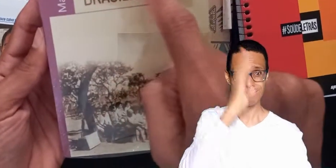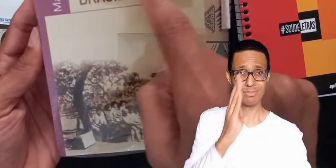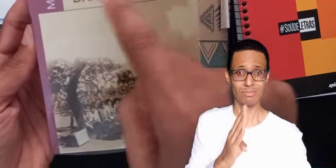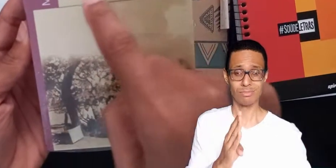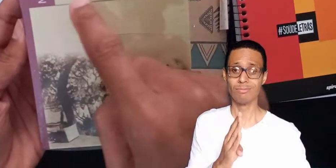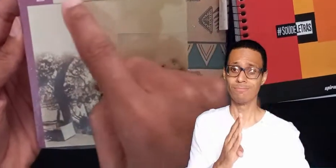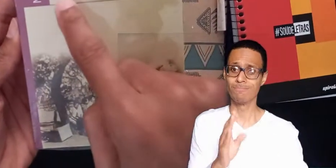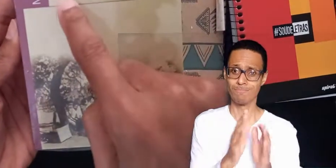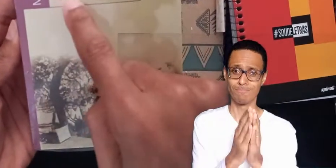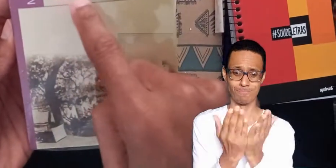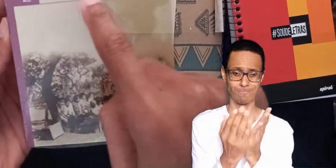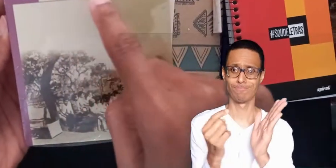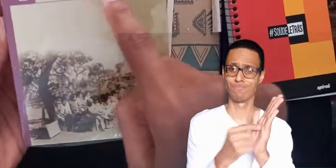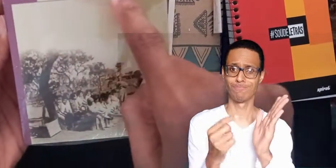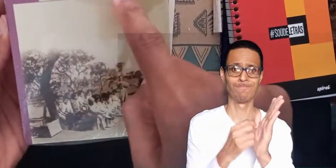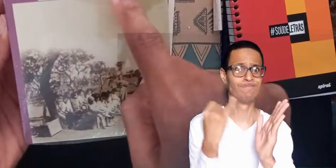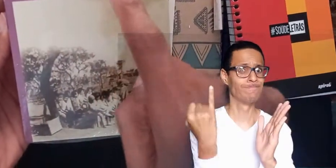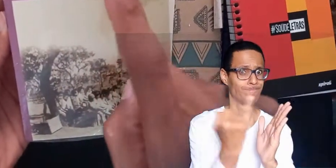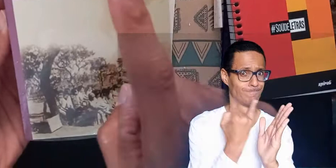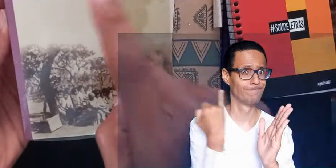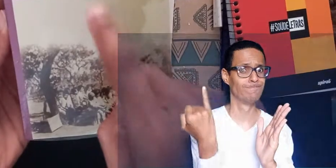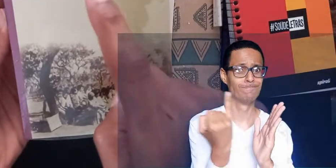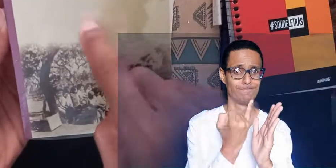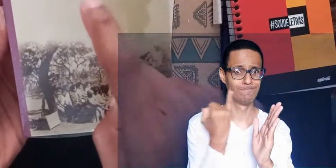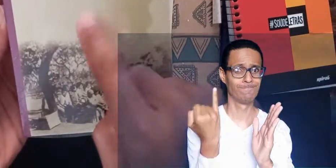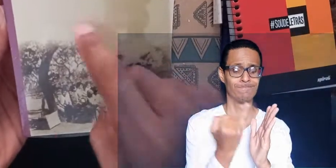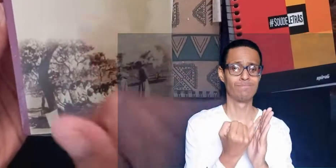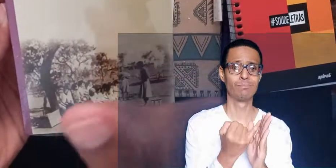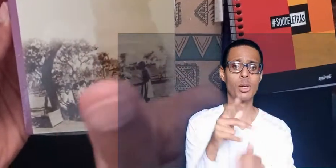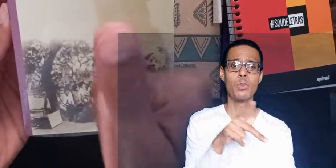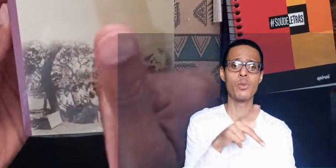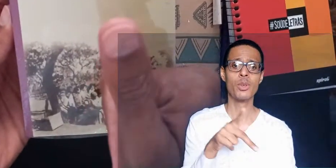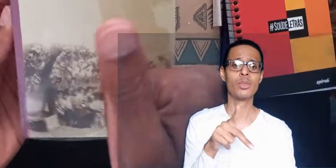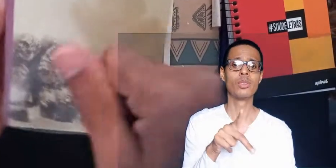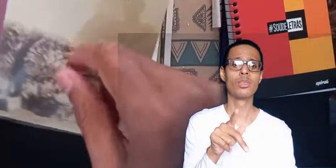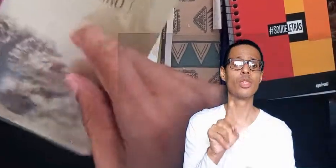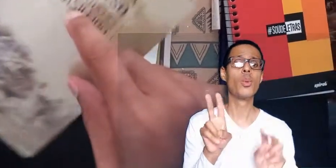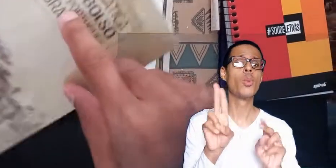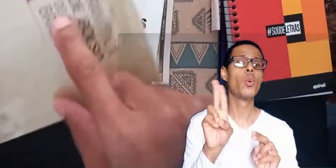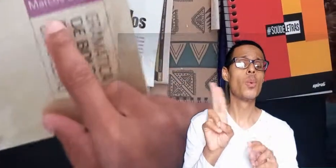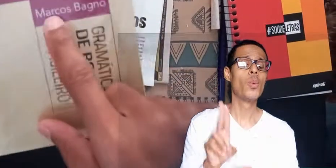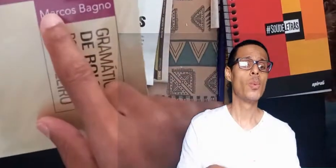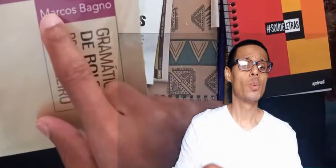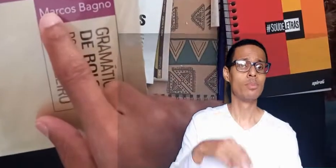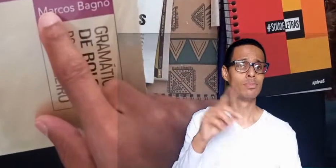É um livro que não pode faltar na sua coleção. Do professor Marcos Banho.